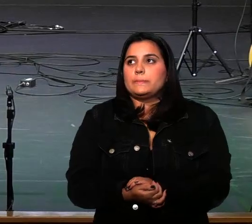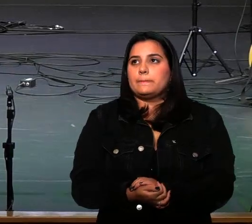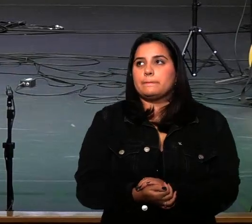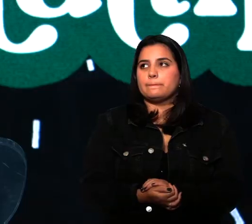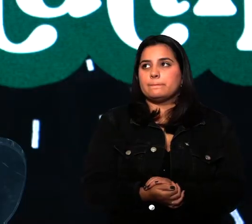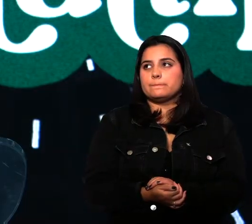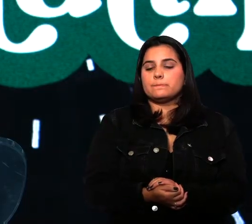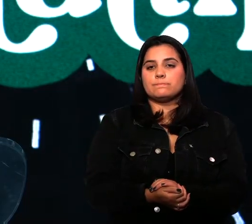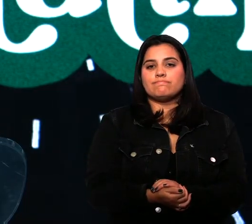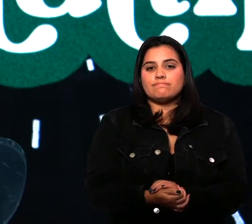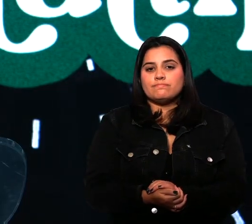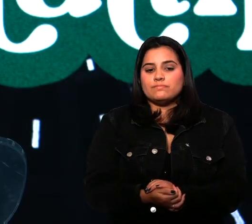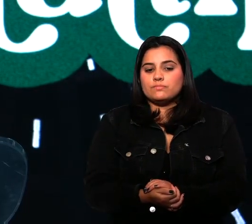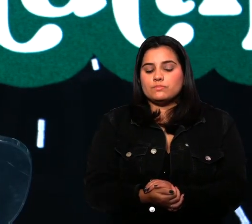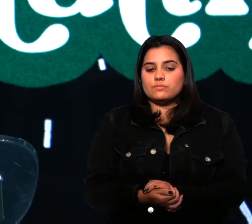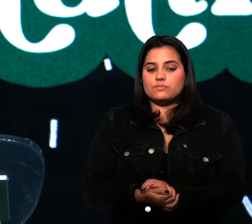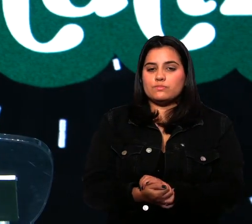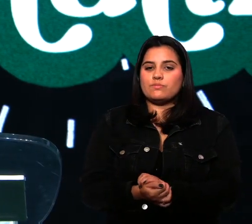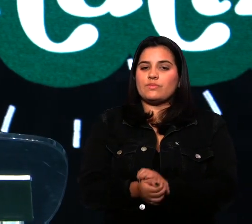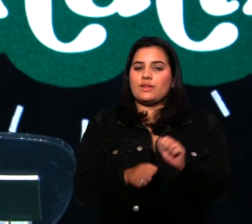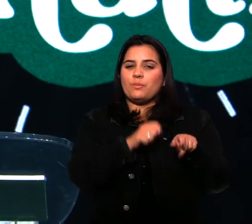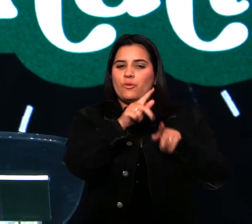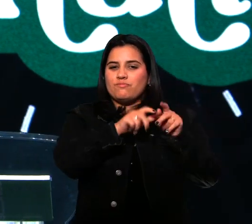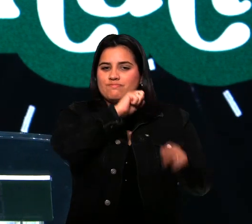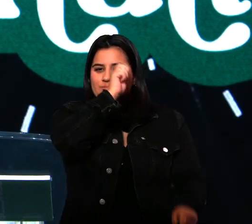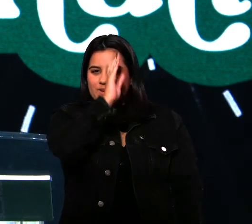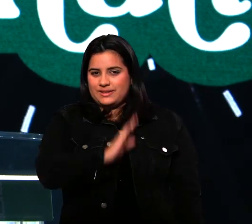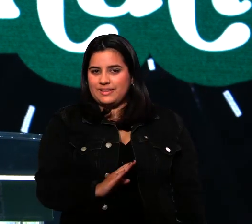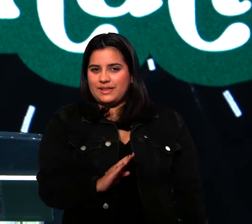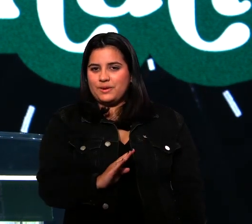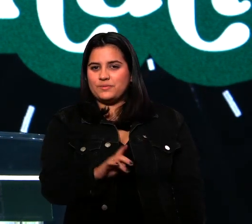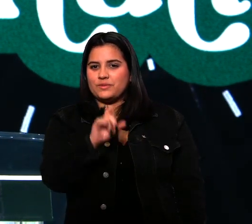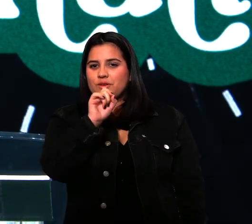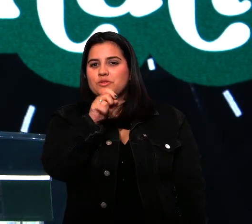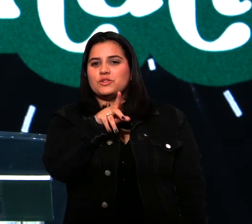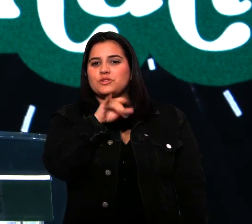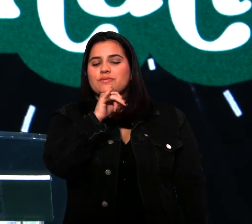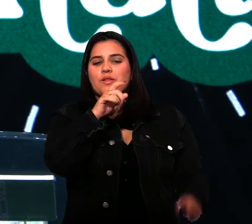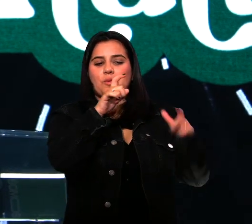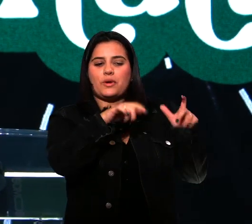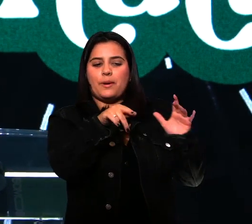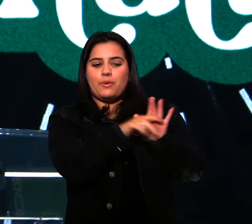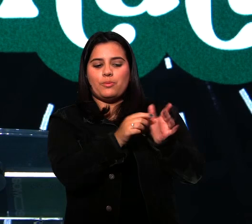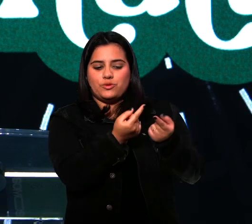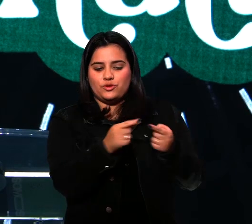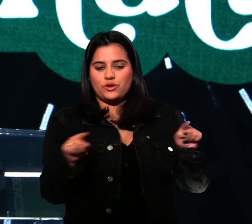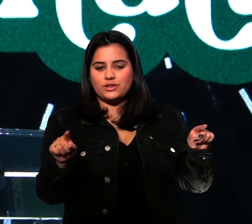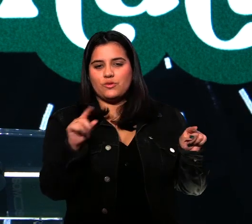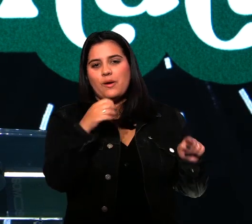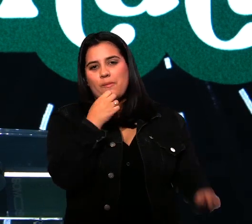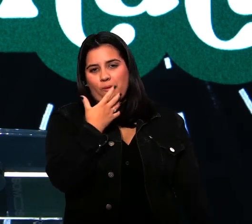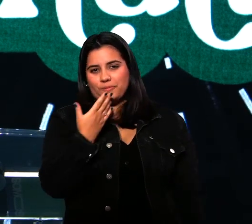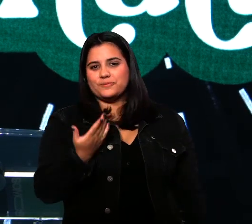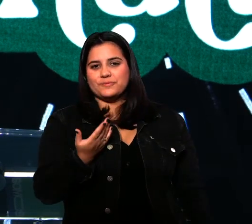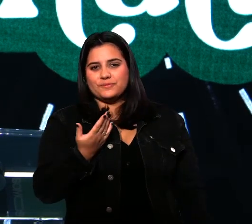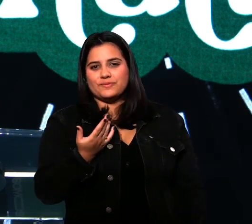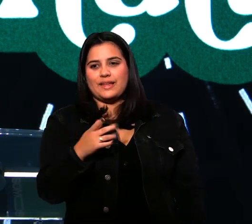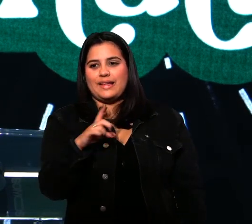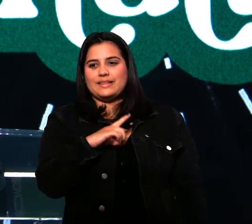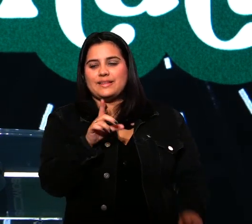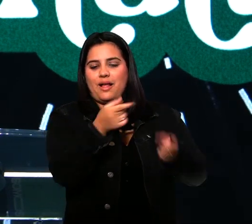Como bons brasileiros, quando a gente vai numa churrascaria, fala a verdade, é uma benção, né, meu irmão? Aquele